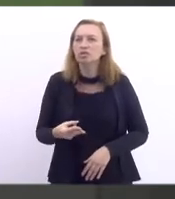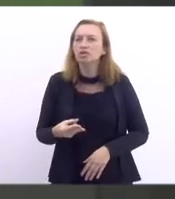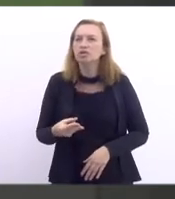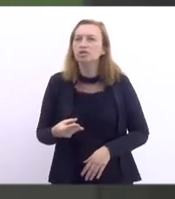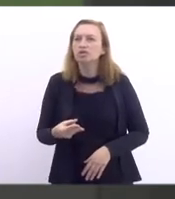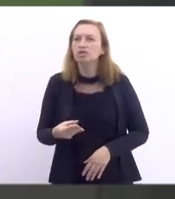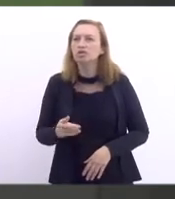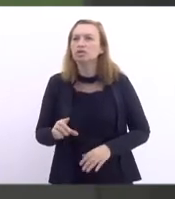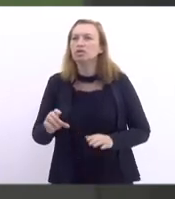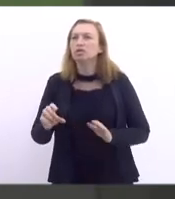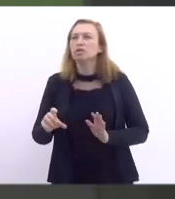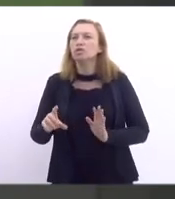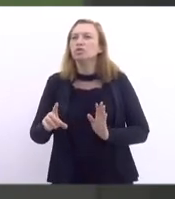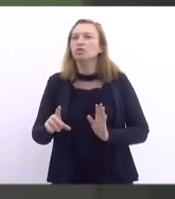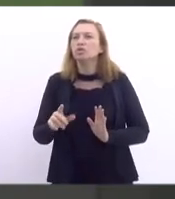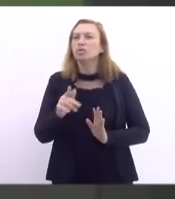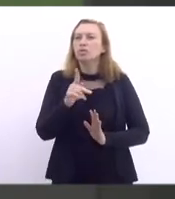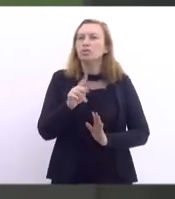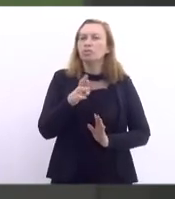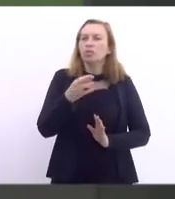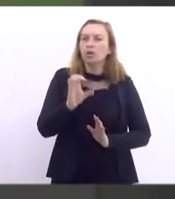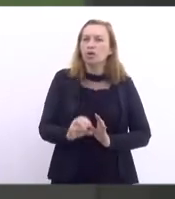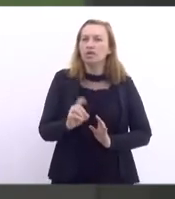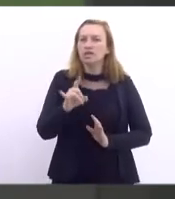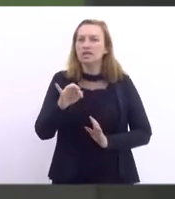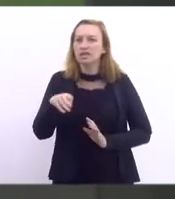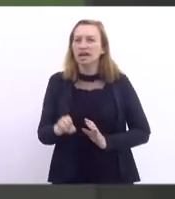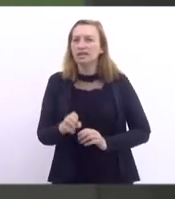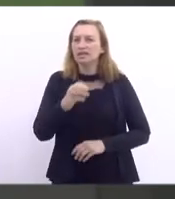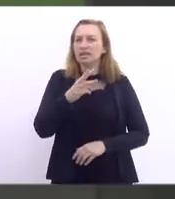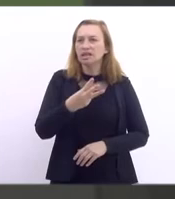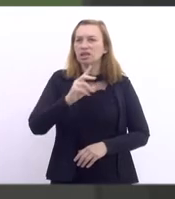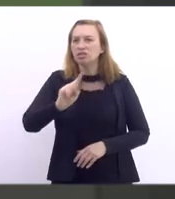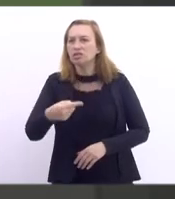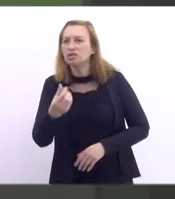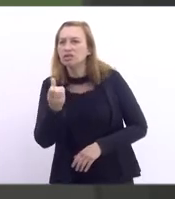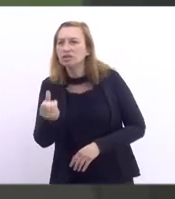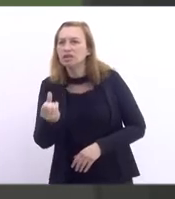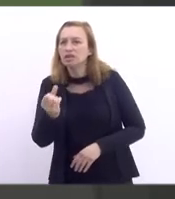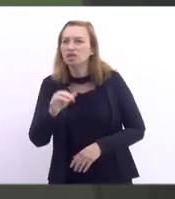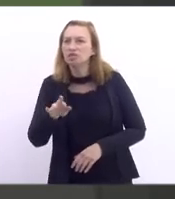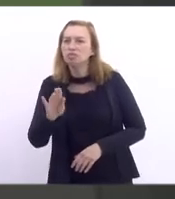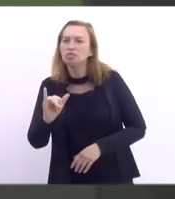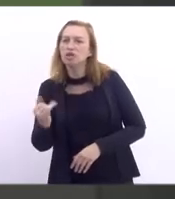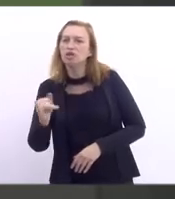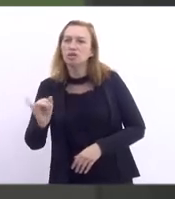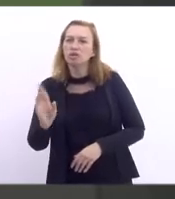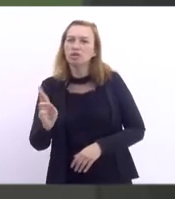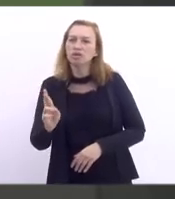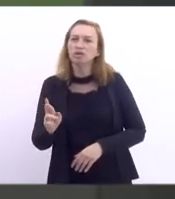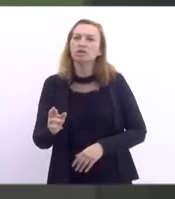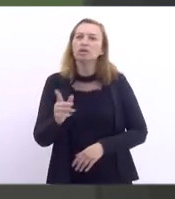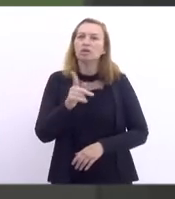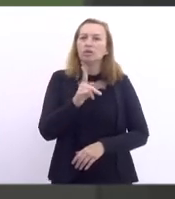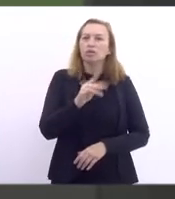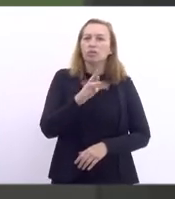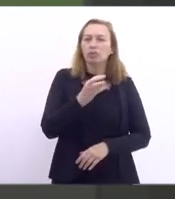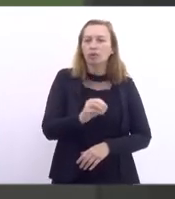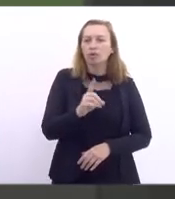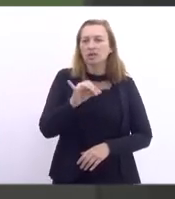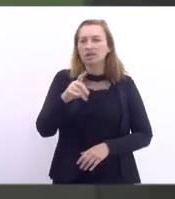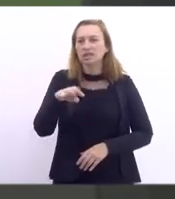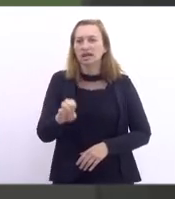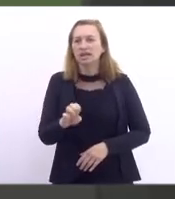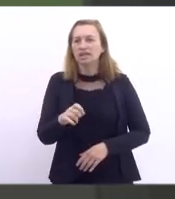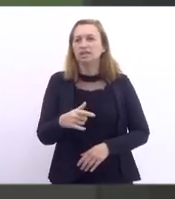lado o próximo idade 3,6 bilhões o próximo idade dois aqui tem um erro em